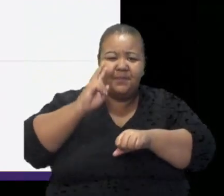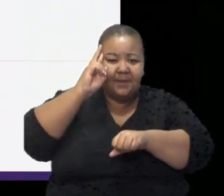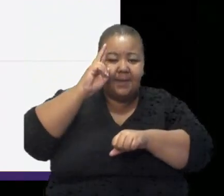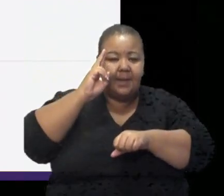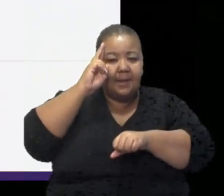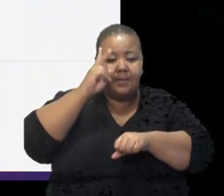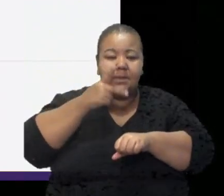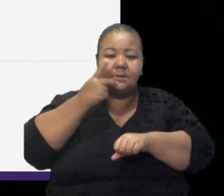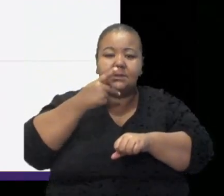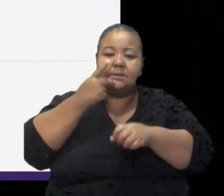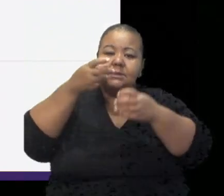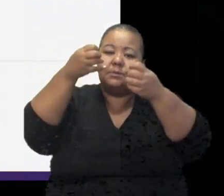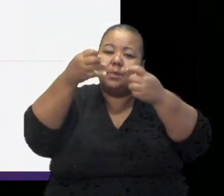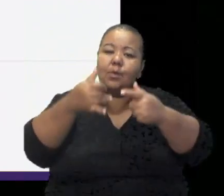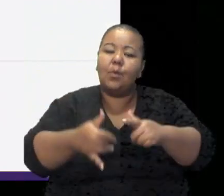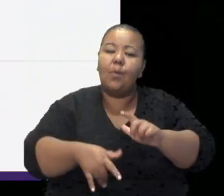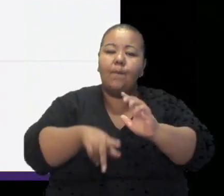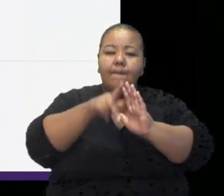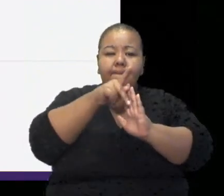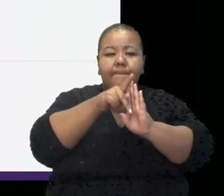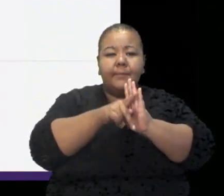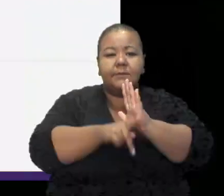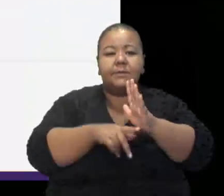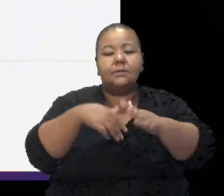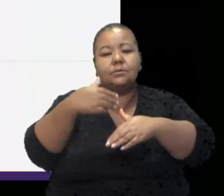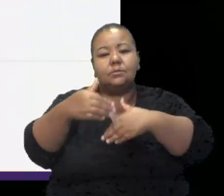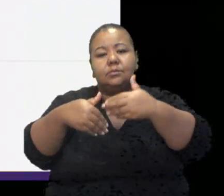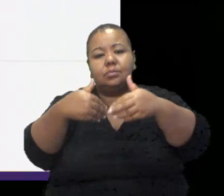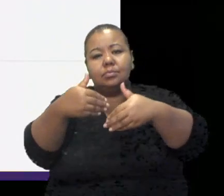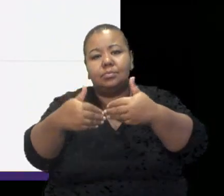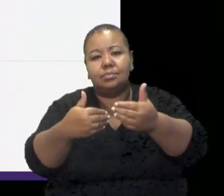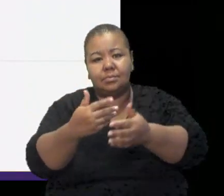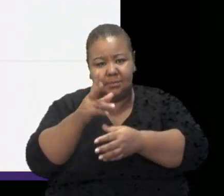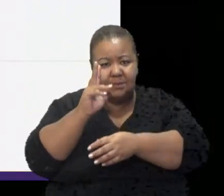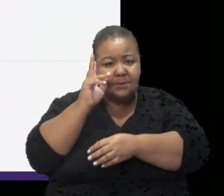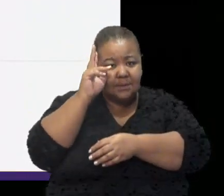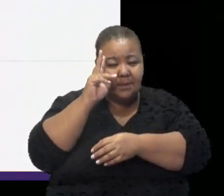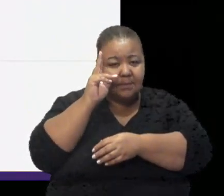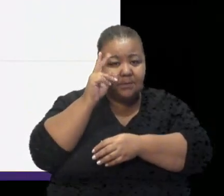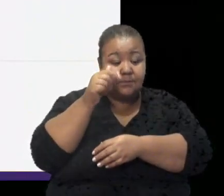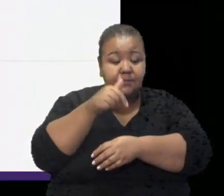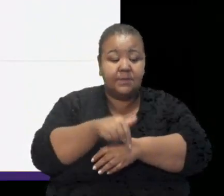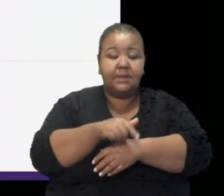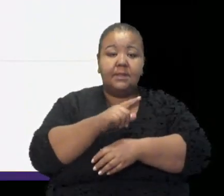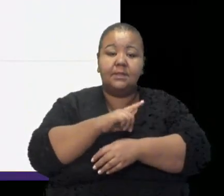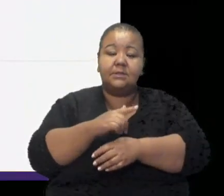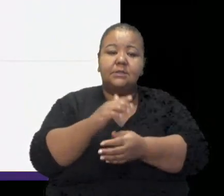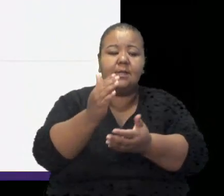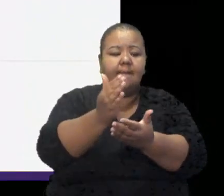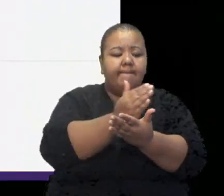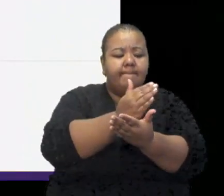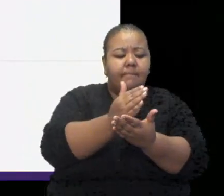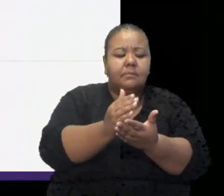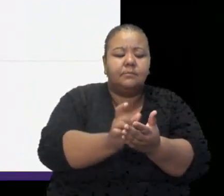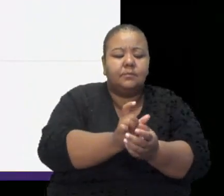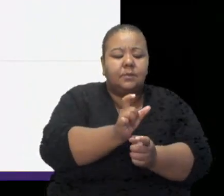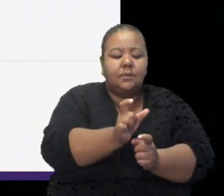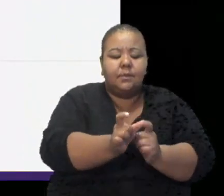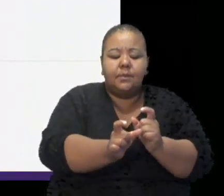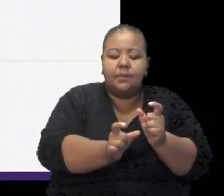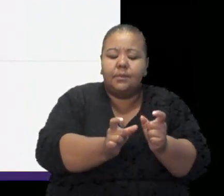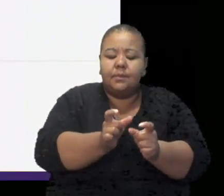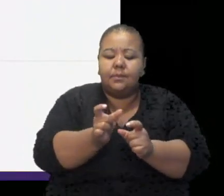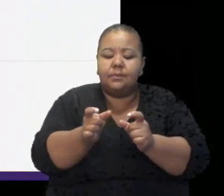processos? Que ele ia dar toda uma sequência na questão da linha de projetos da produção? Então, aqui a gente está desmembrando o